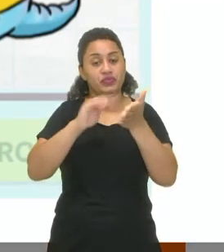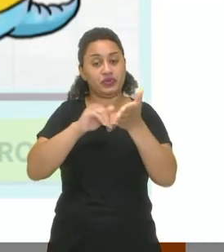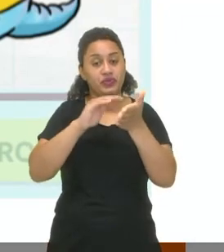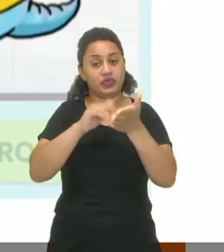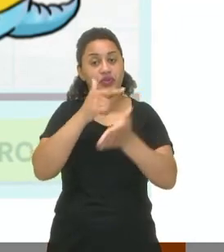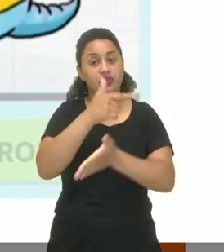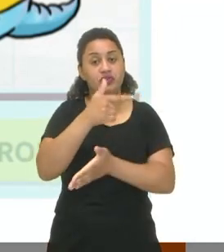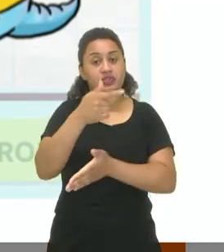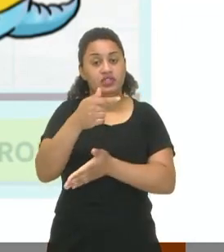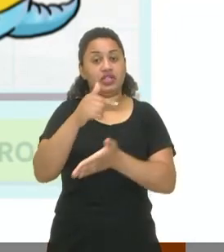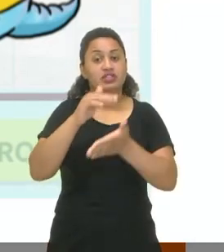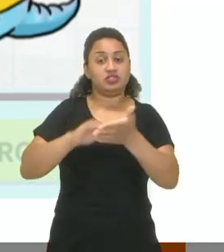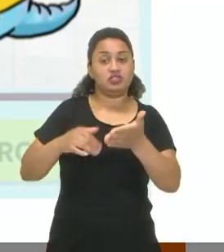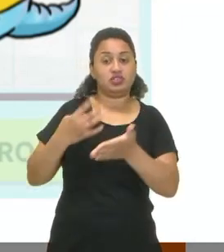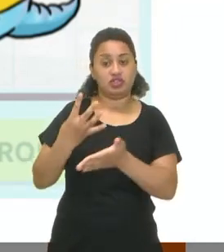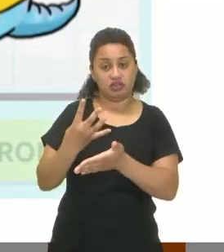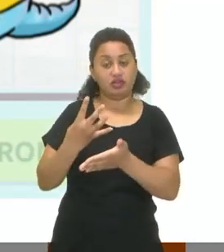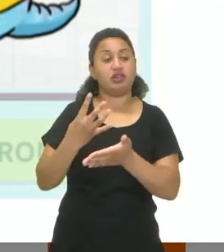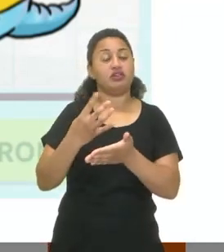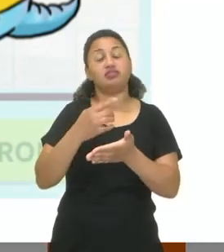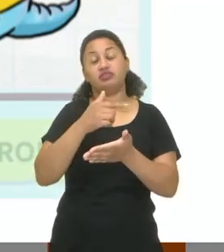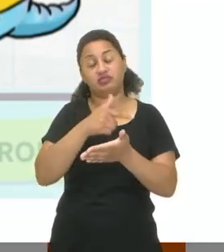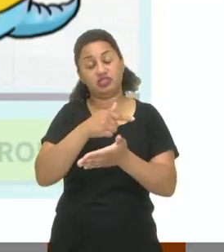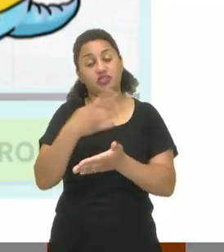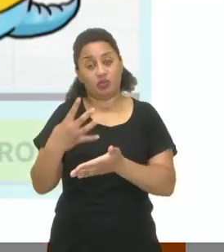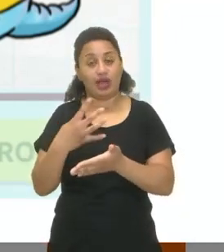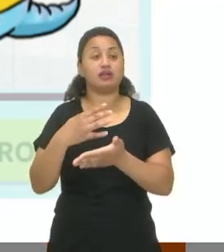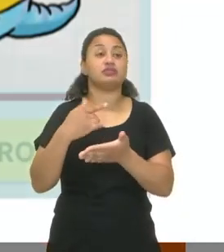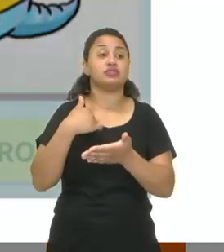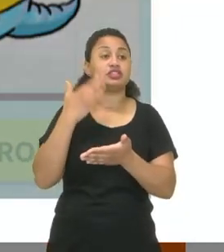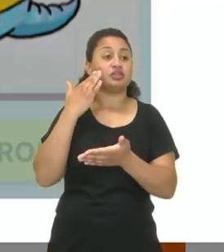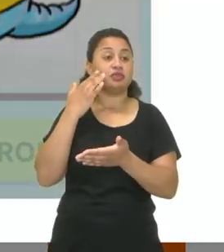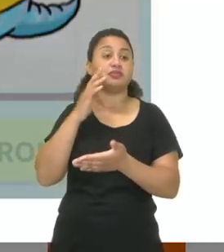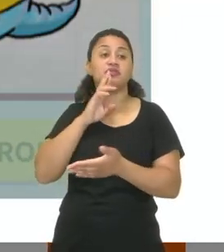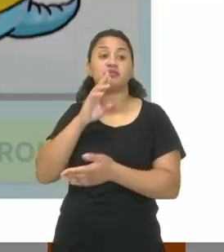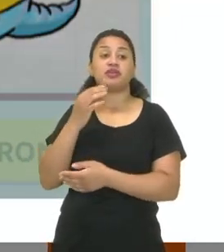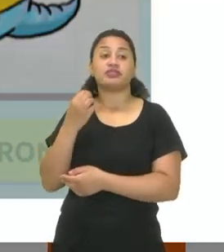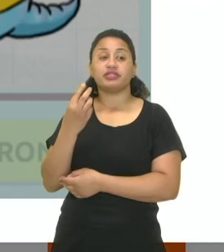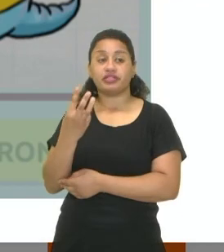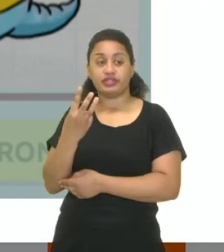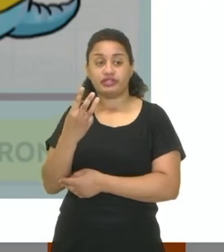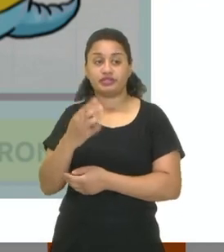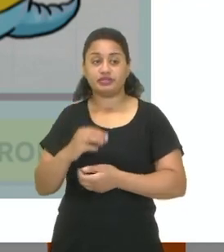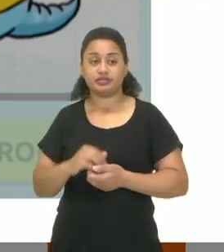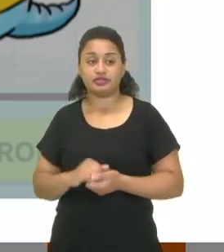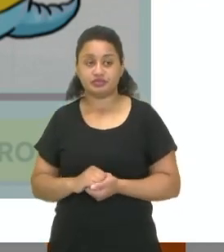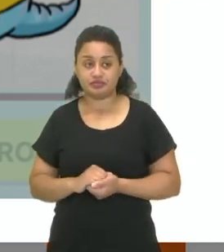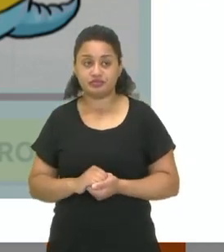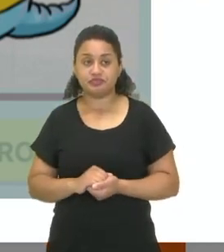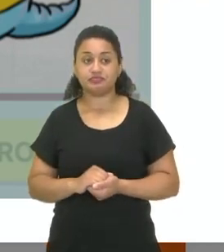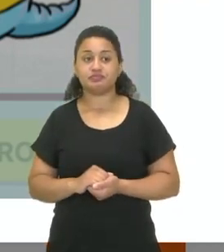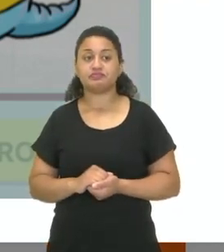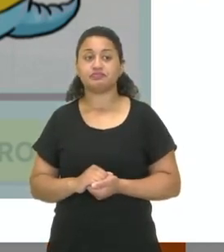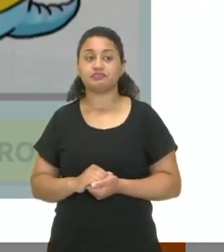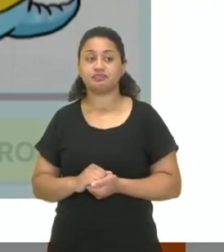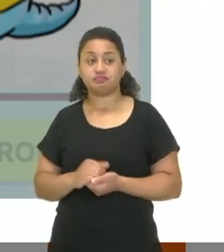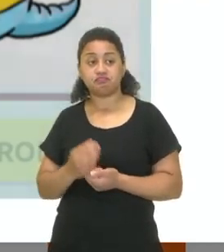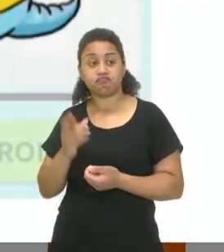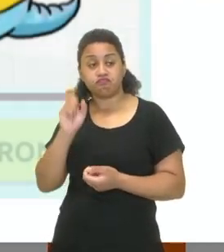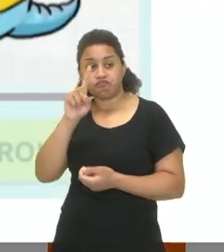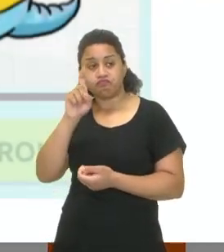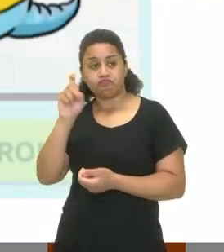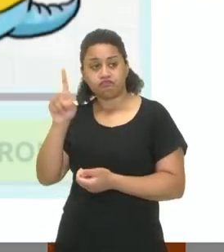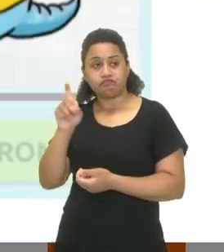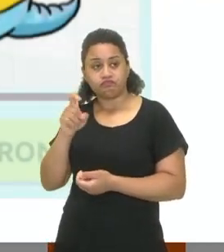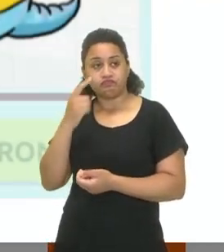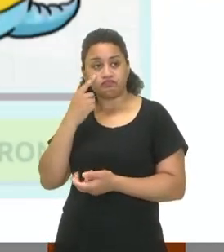menos, né? 7 menos 4, a gente sabe ali que vai dar 3, né? Então aí a gente vem aqui e clica, né? E coloca ali, vamos lá, ó, coloca o 3,